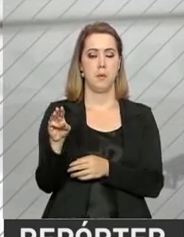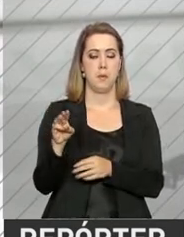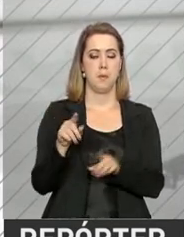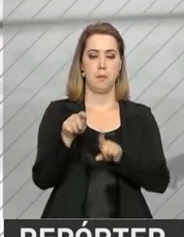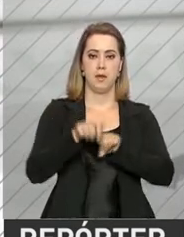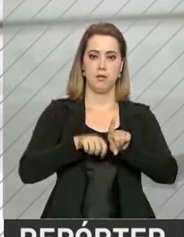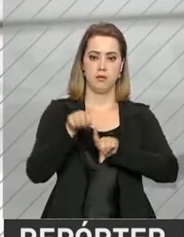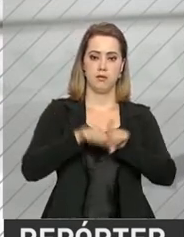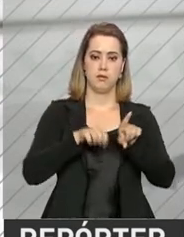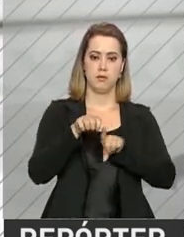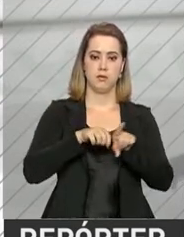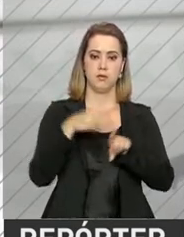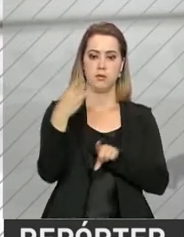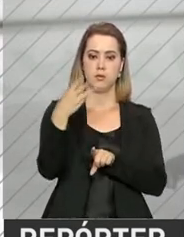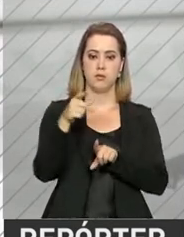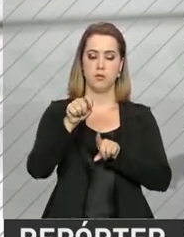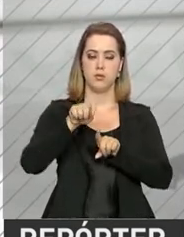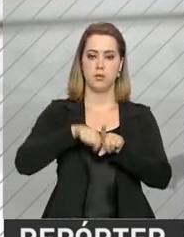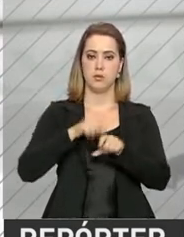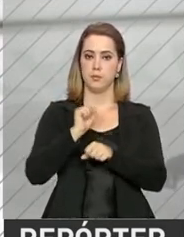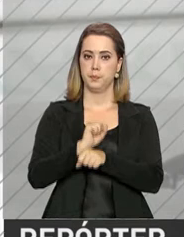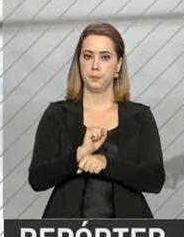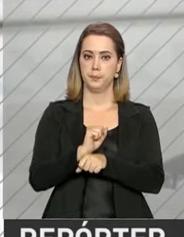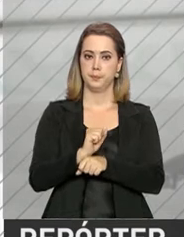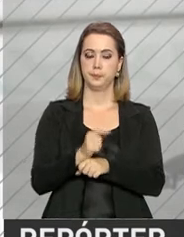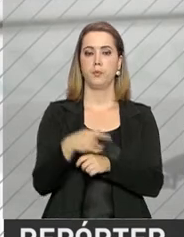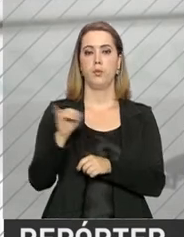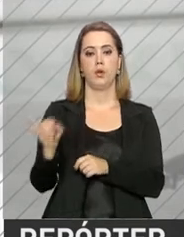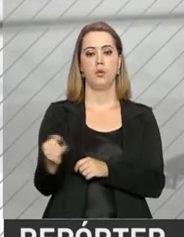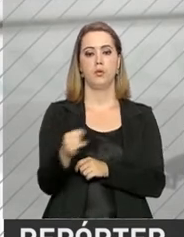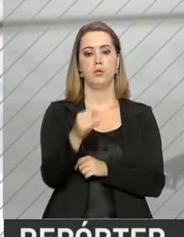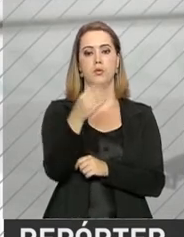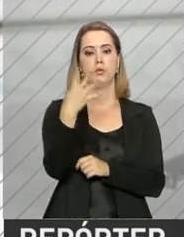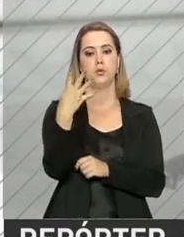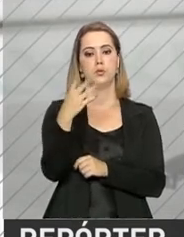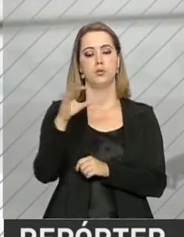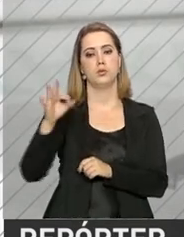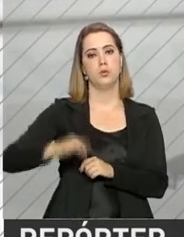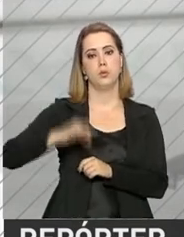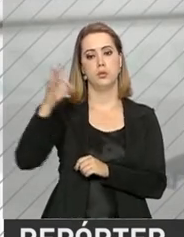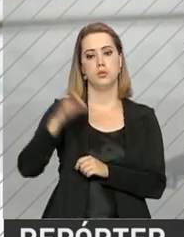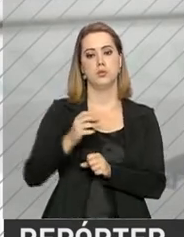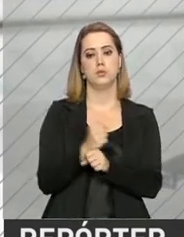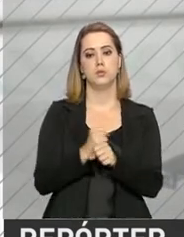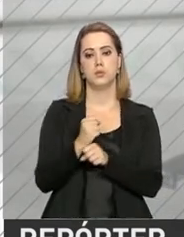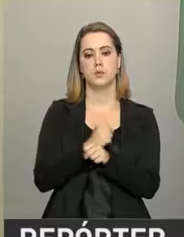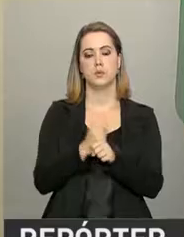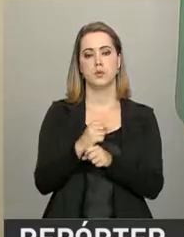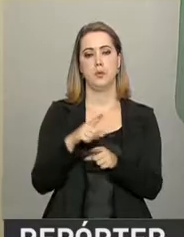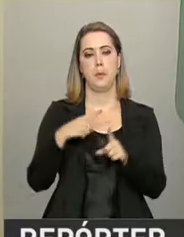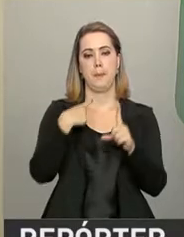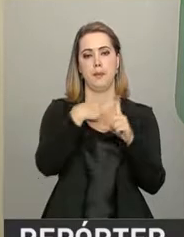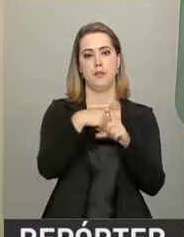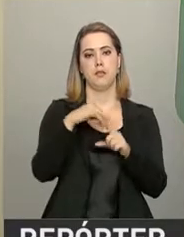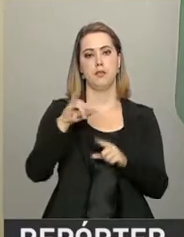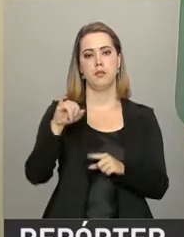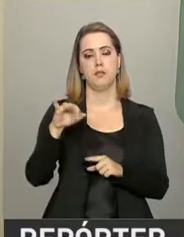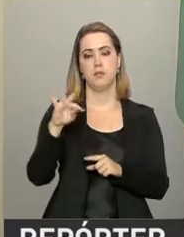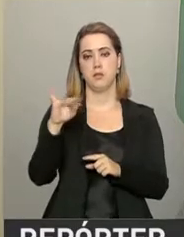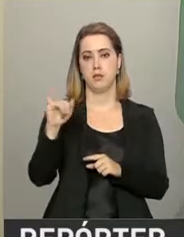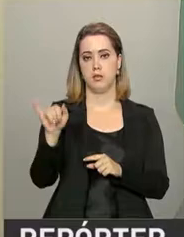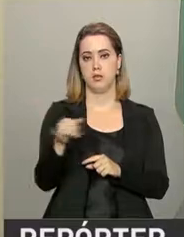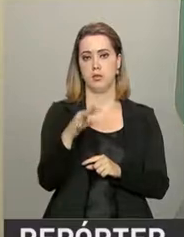com três meses de carência as taxas de juros são de 4 por cento ao ano mais tjlp é feito exclusivamente